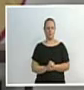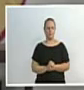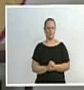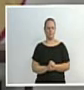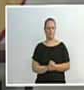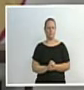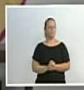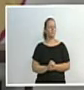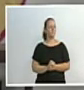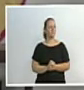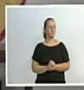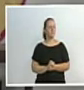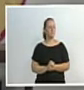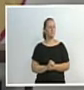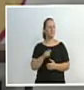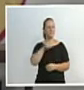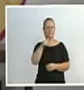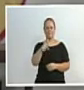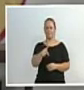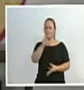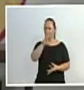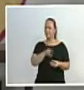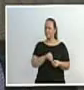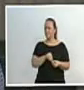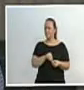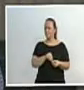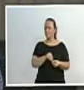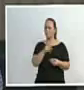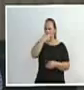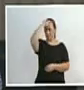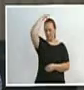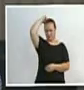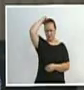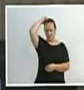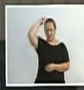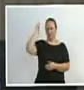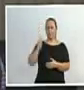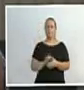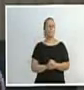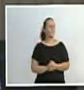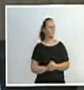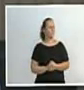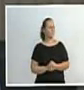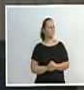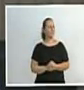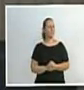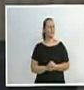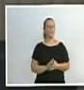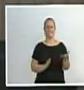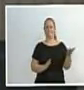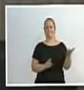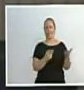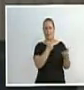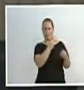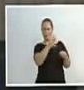apesar desse retorno, logo após o término da parte do vereador Adriano Pereira. O vereador Adriano está inovando. 2 apartes